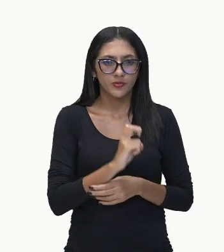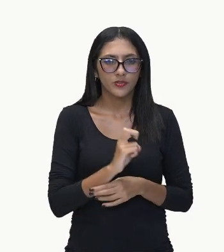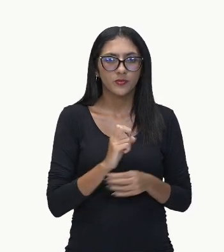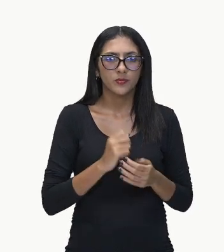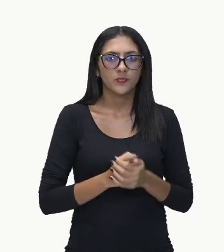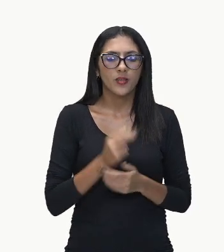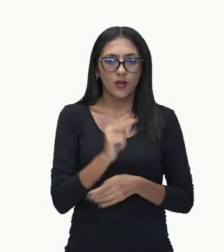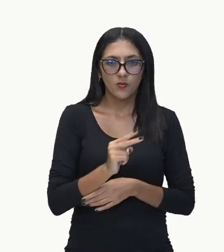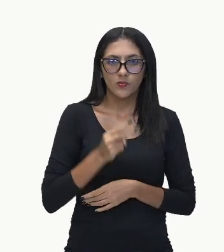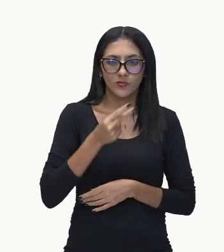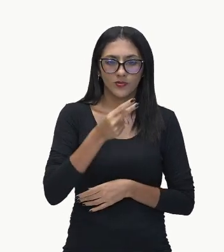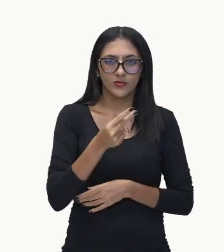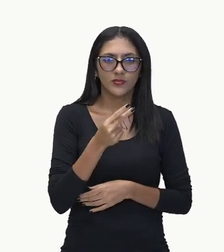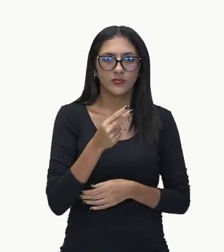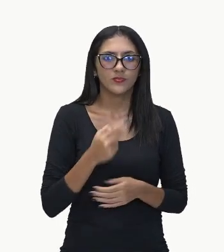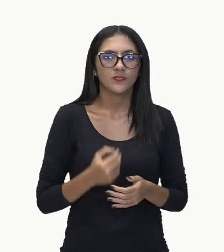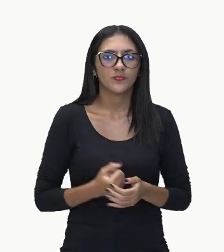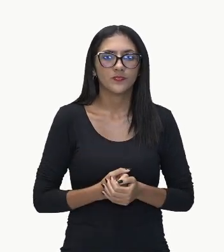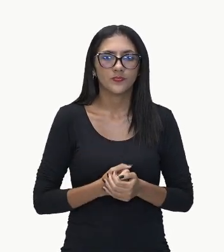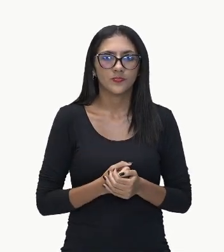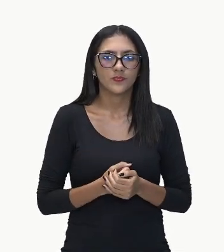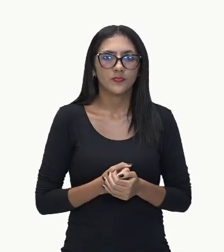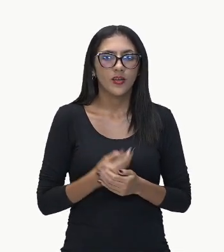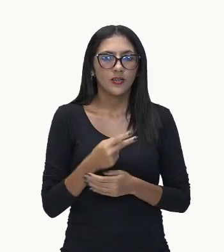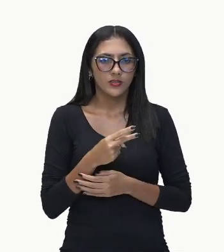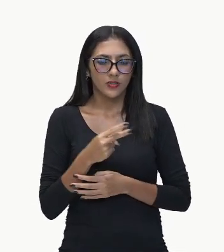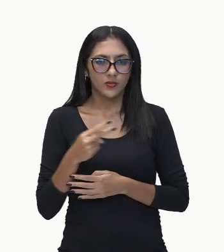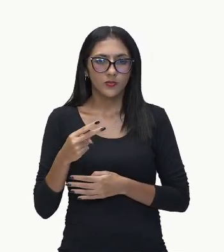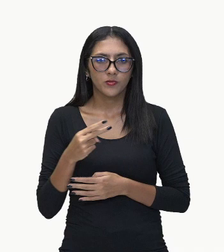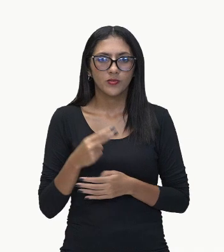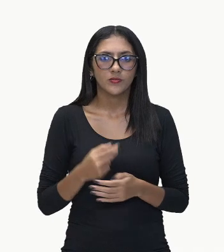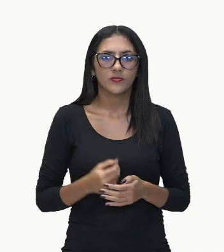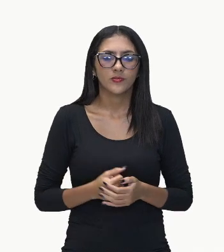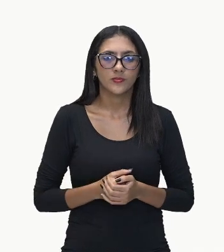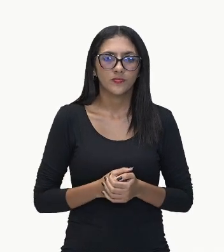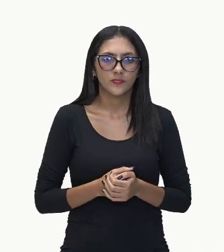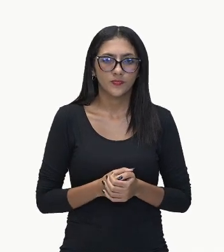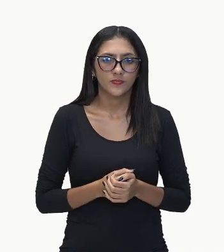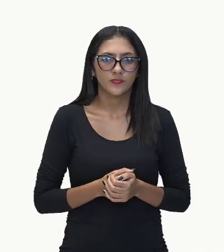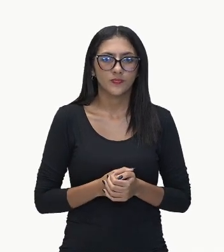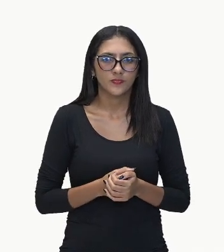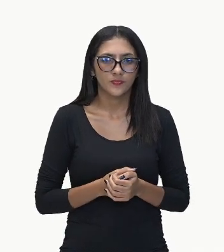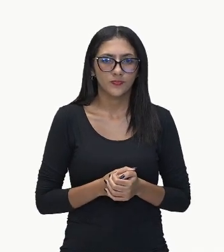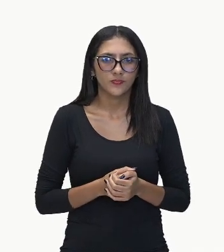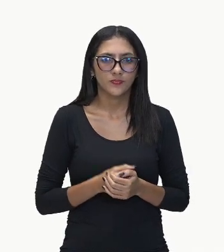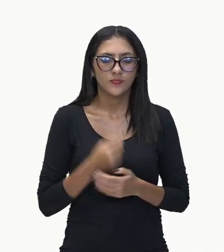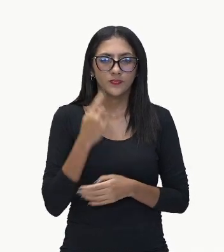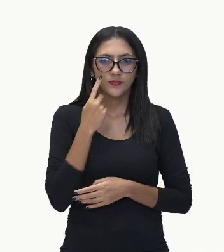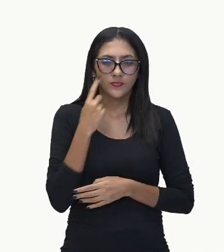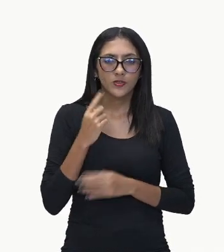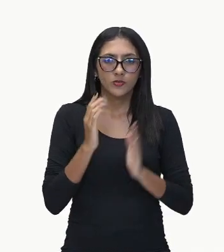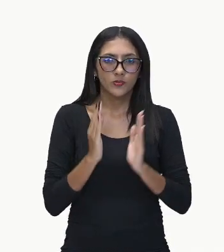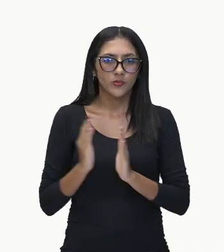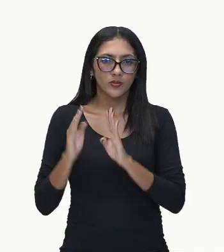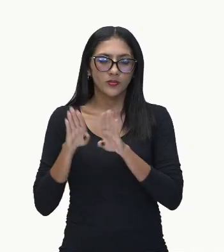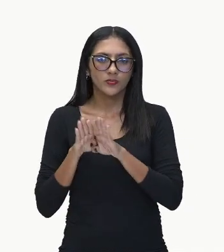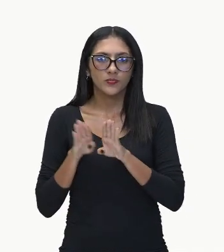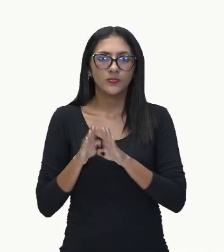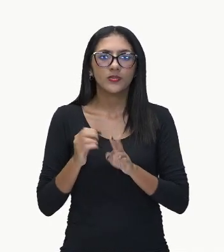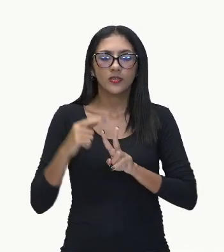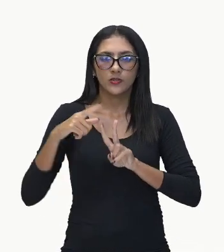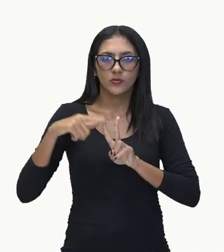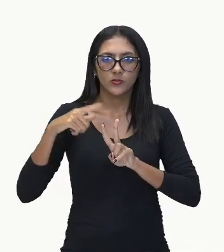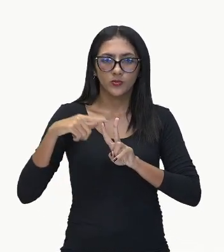elevado ao quadrado que é igual ah tirei raiz dos dois lados né √